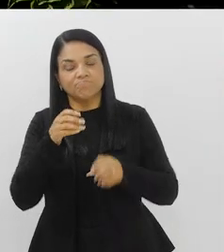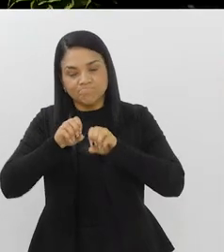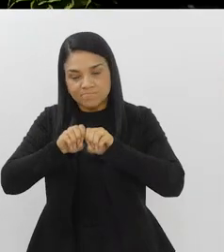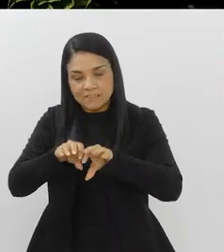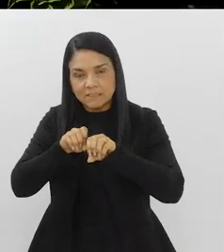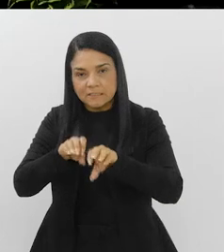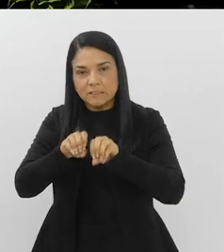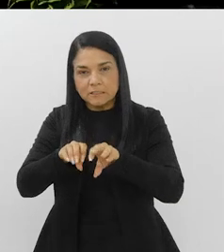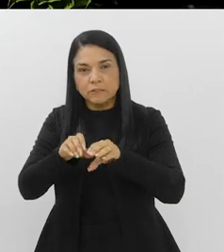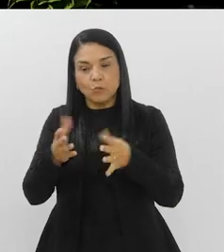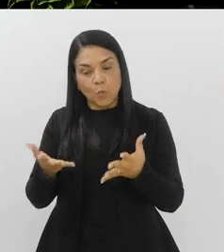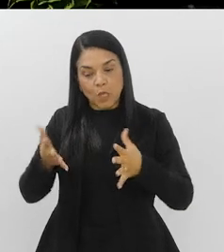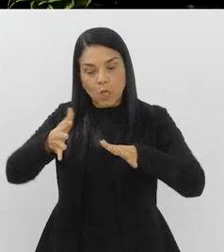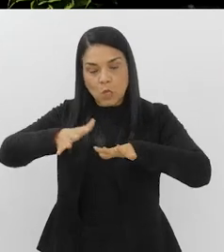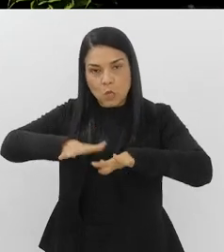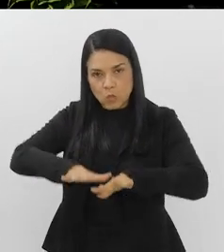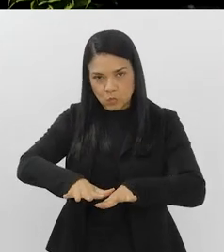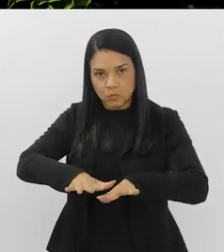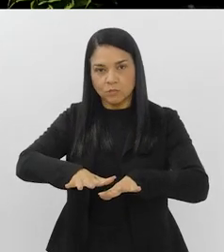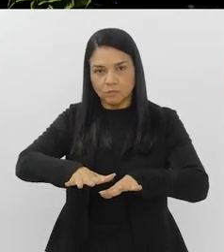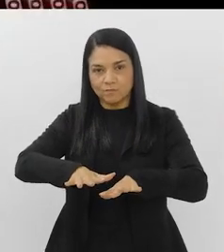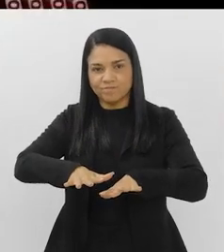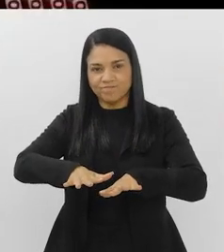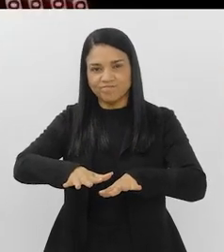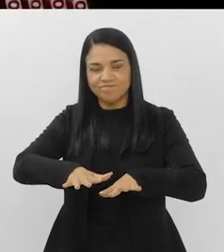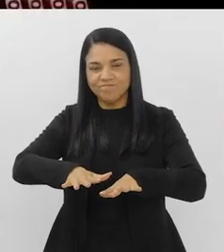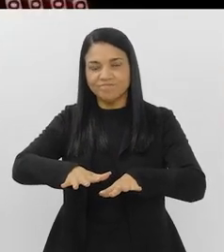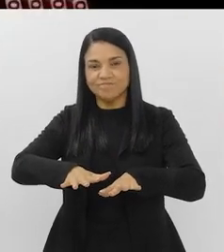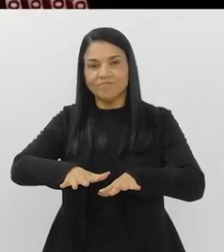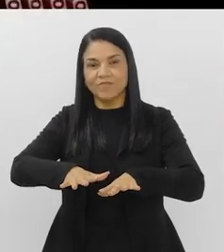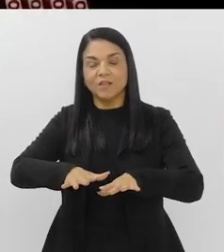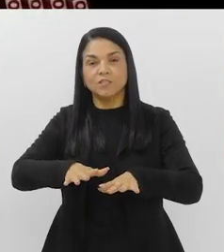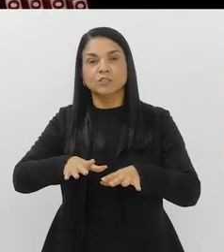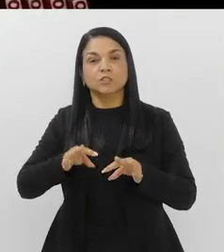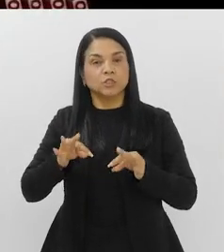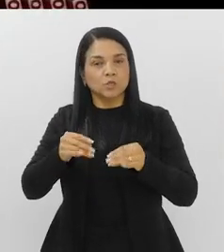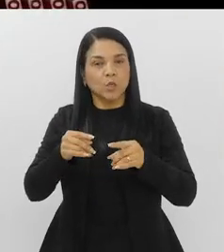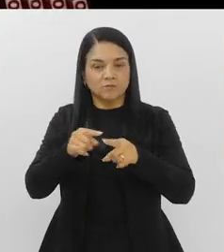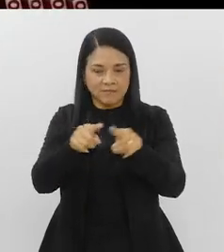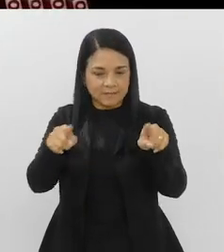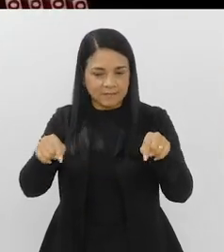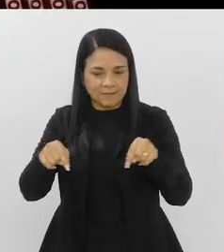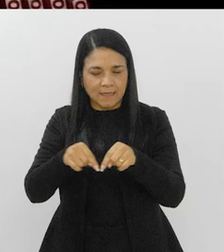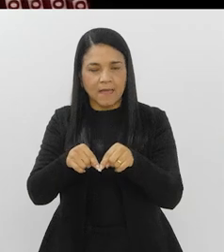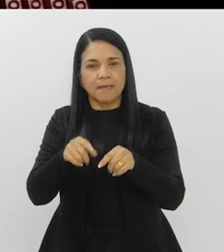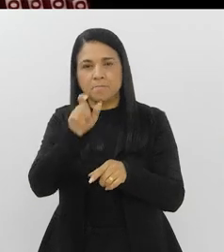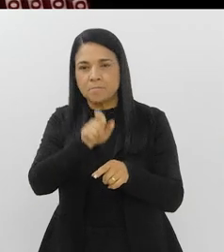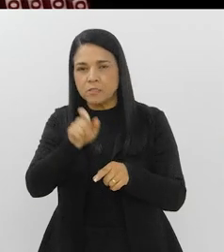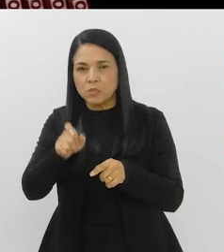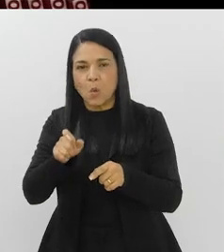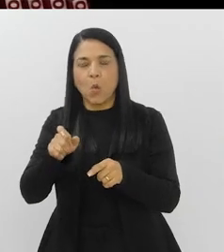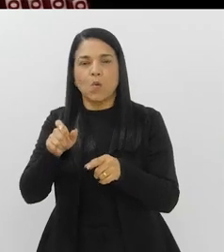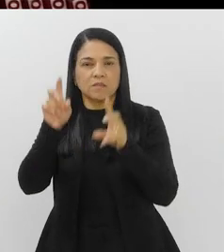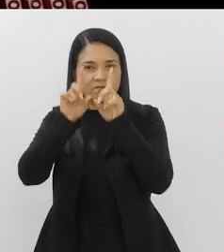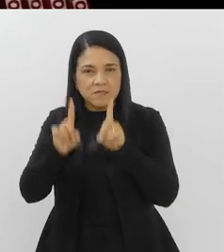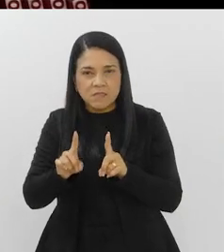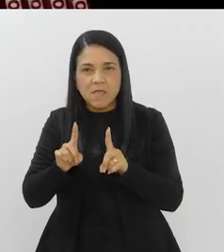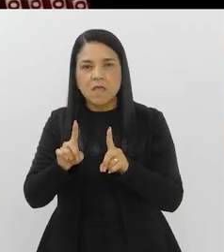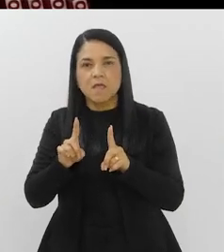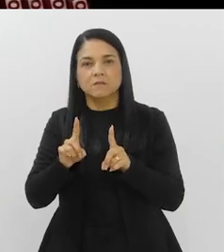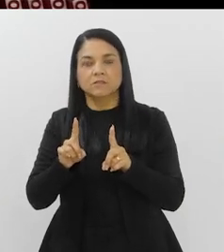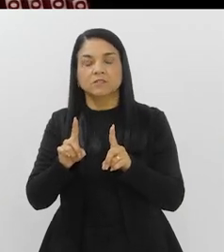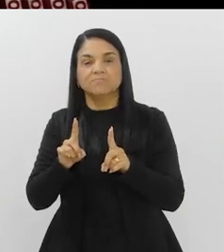fazer o ensino mais inclusivo né colocando todos no mesmo ambiente as pessoas com deficiência